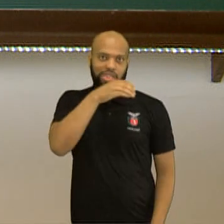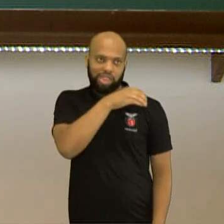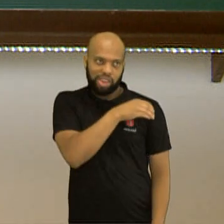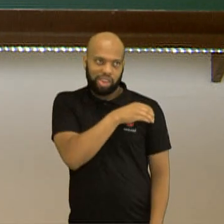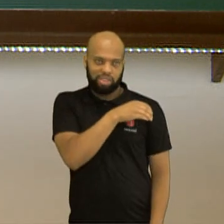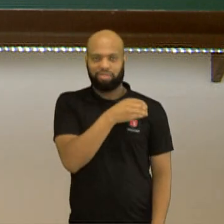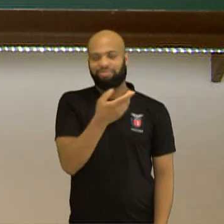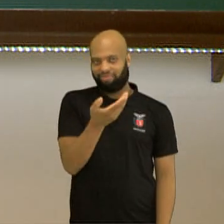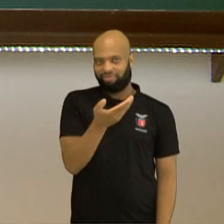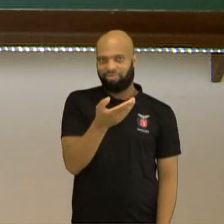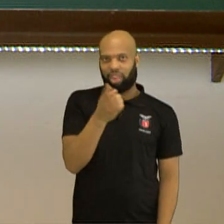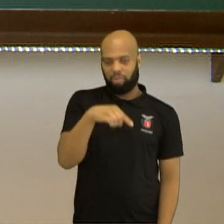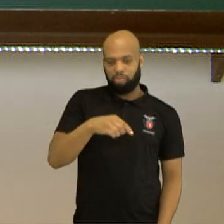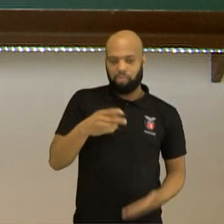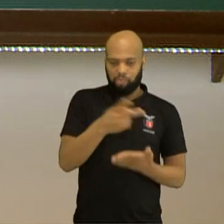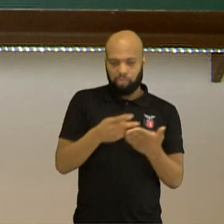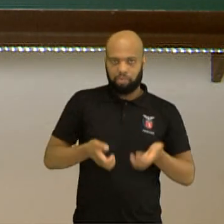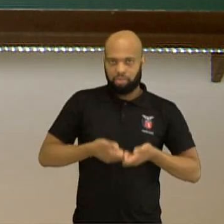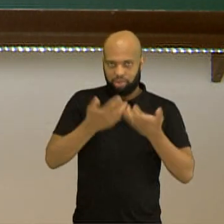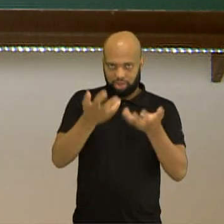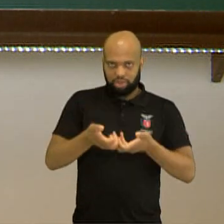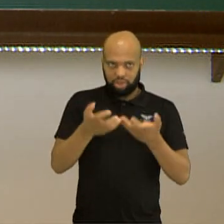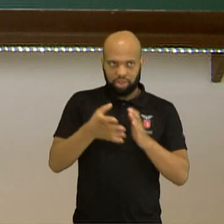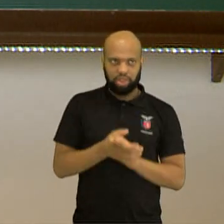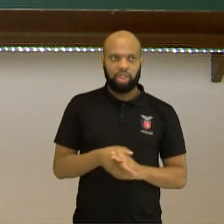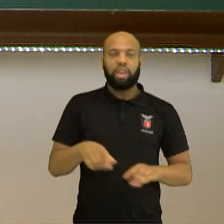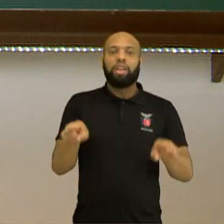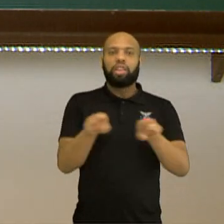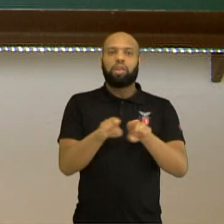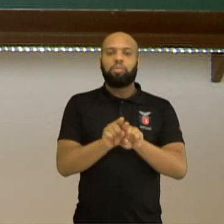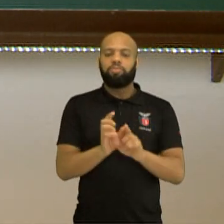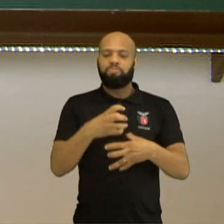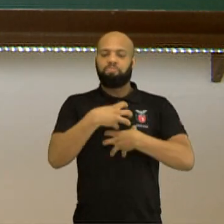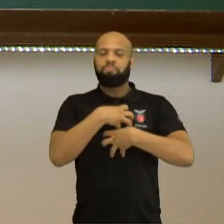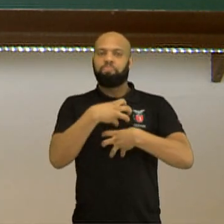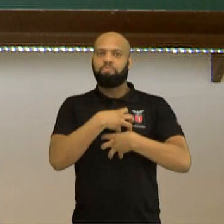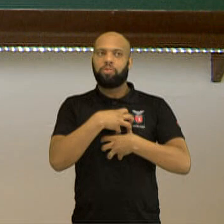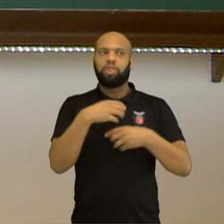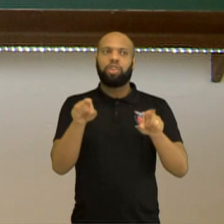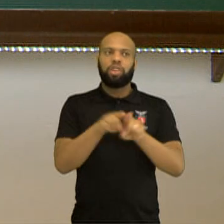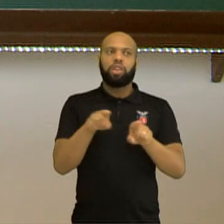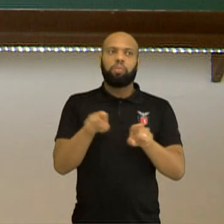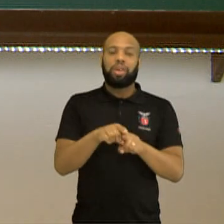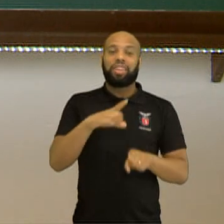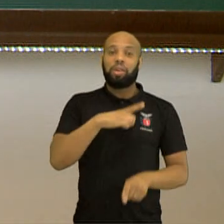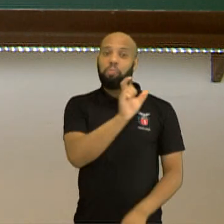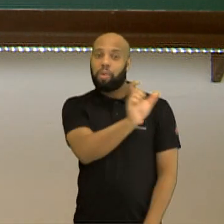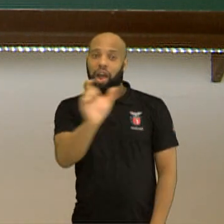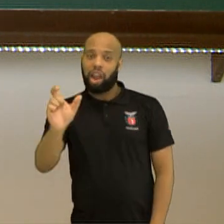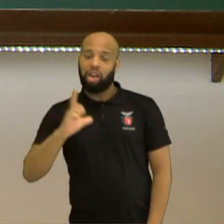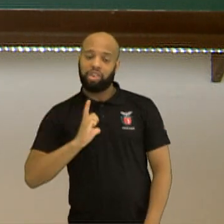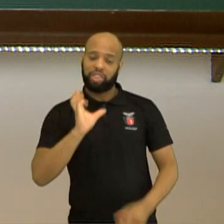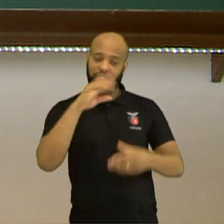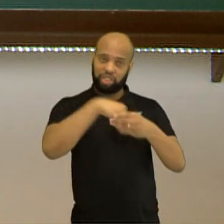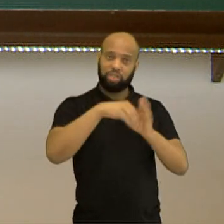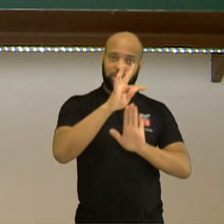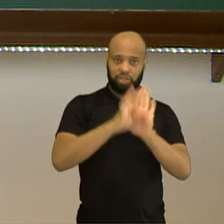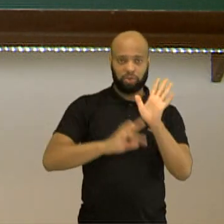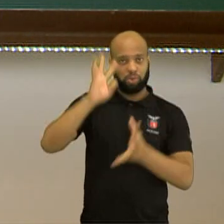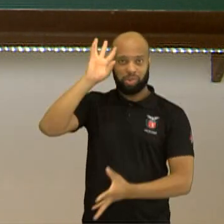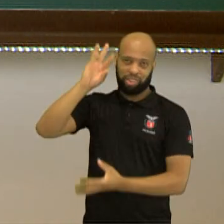falando um pouquinho poeticamente. Alguns sentidos para aumentar palavras presentes no texto.